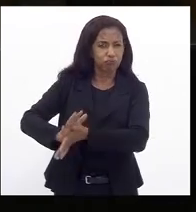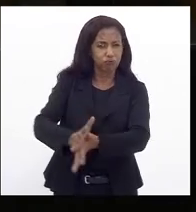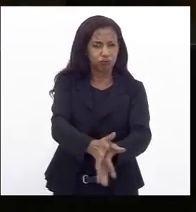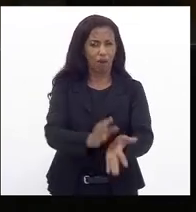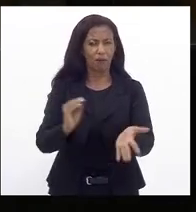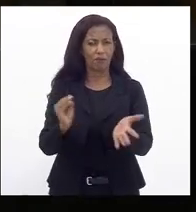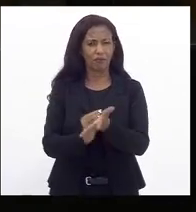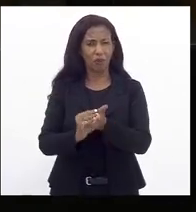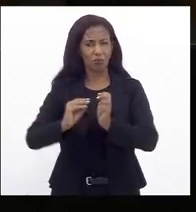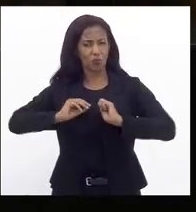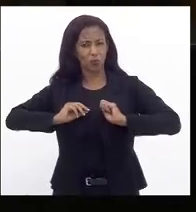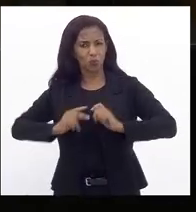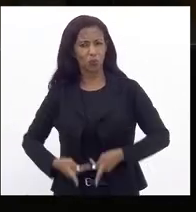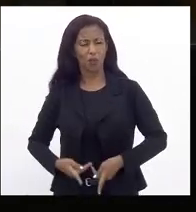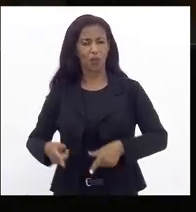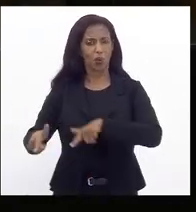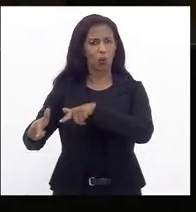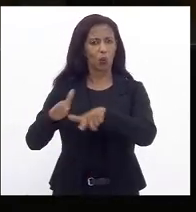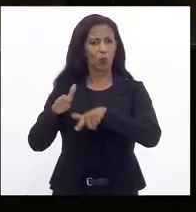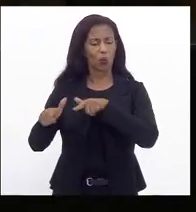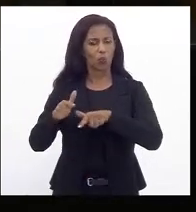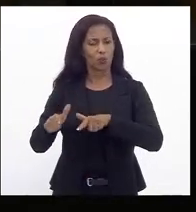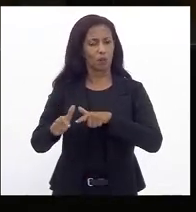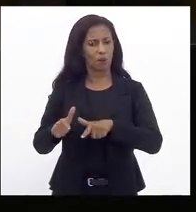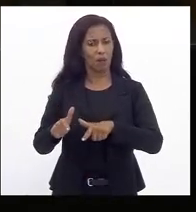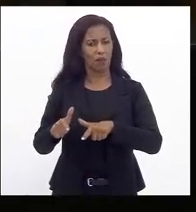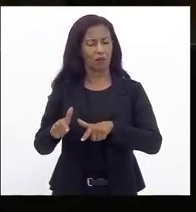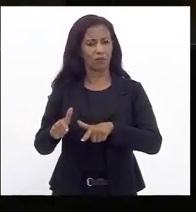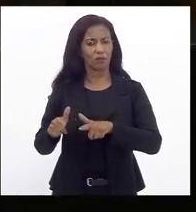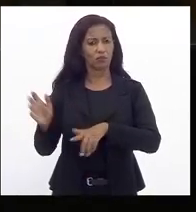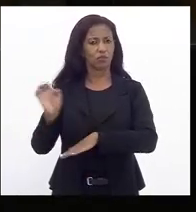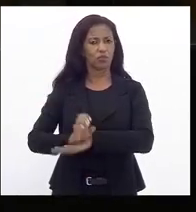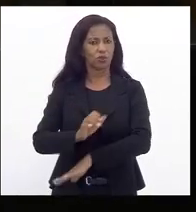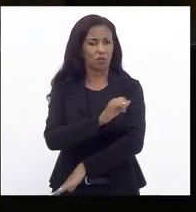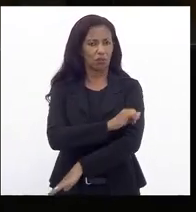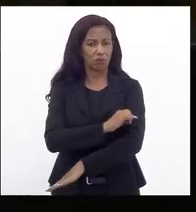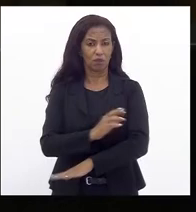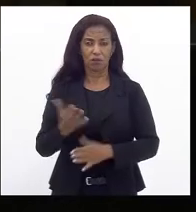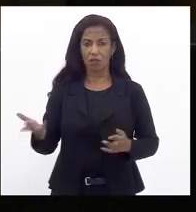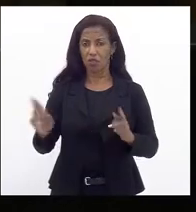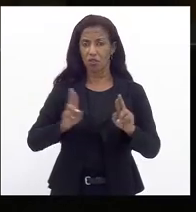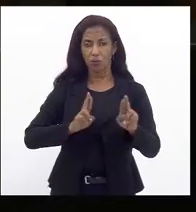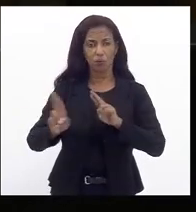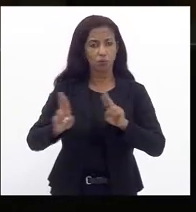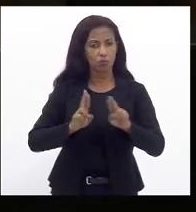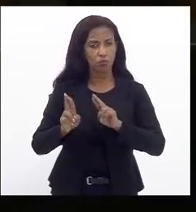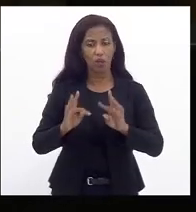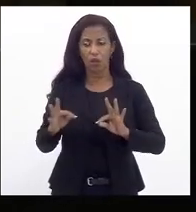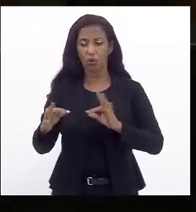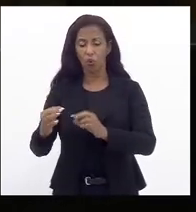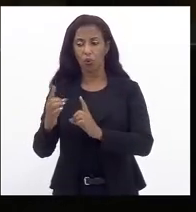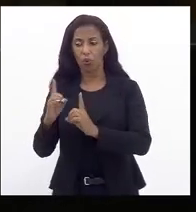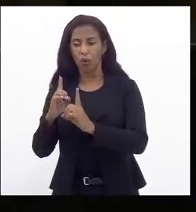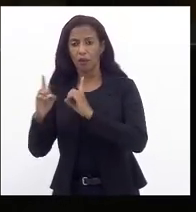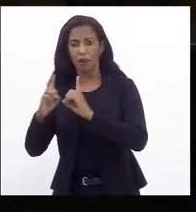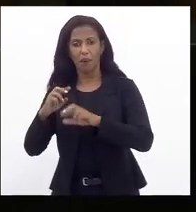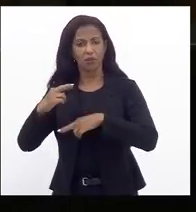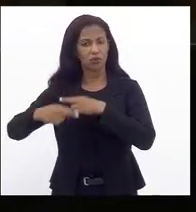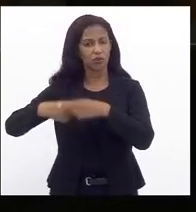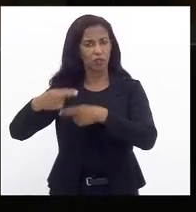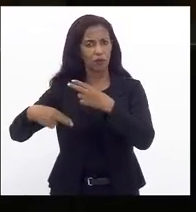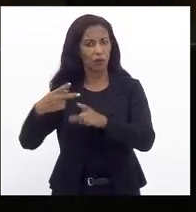desumana com serviço público no estado do Rio de Janeiro seja com relação a todo o debate de